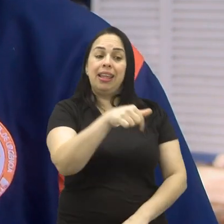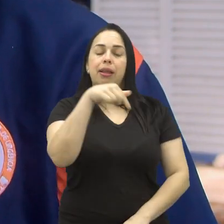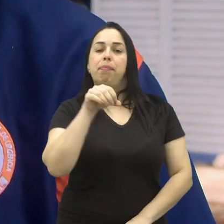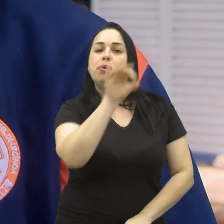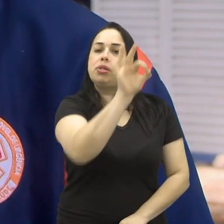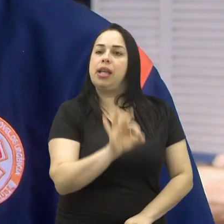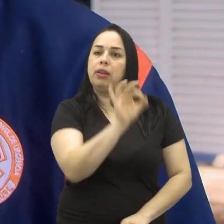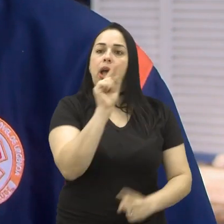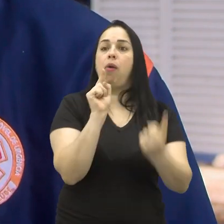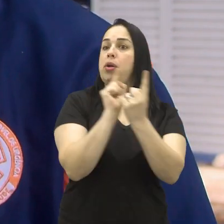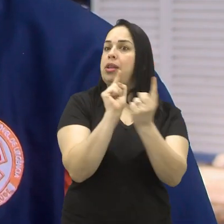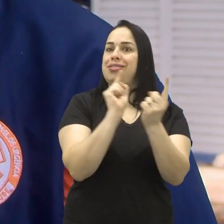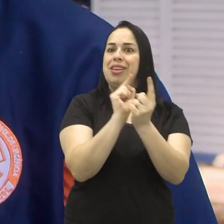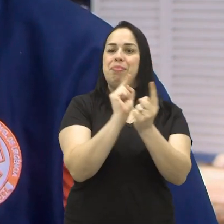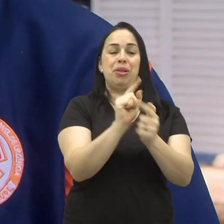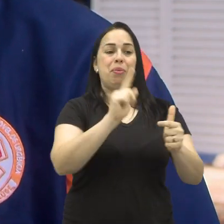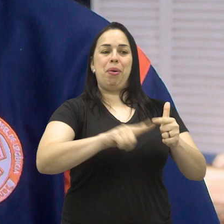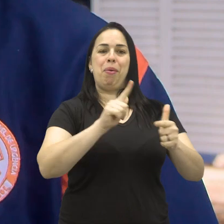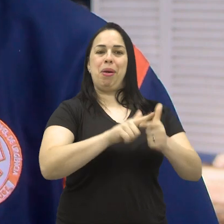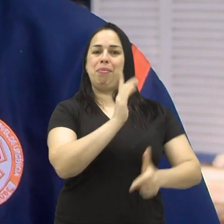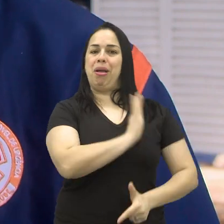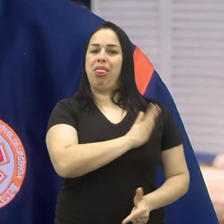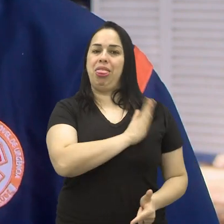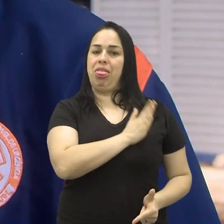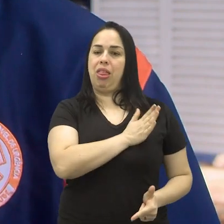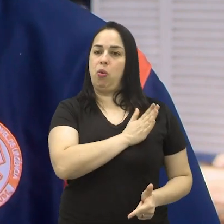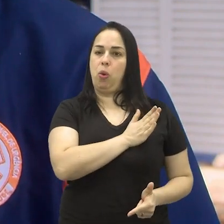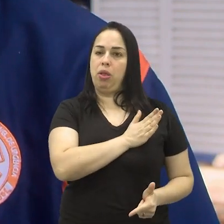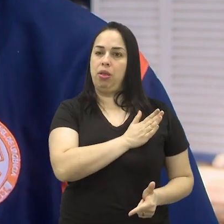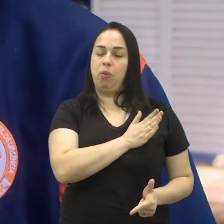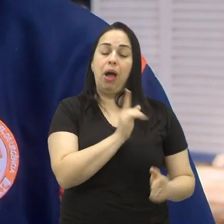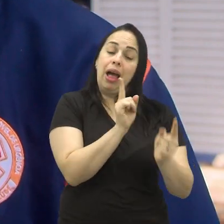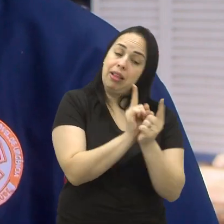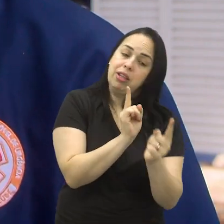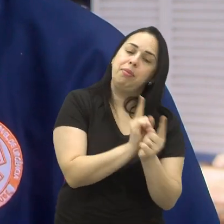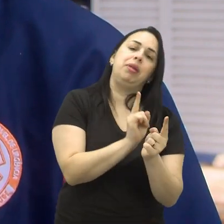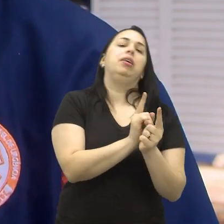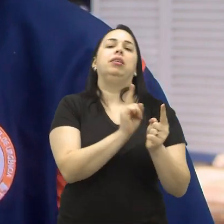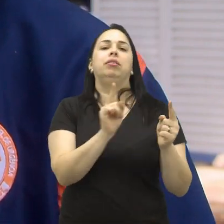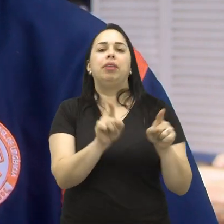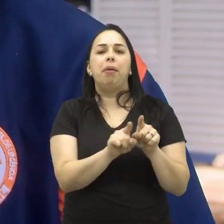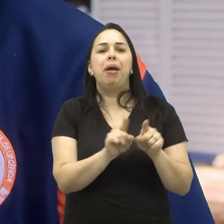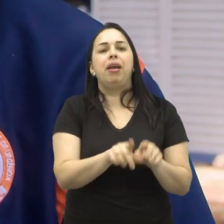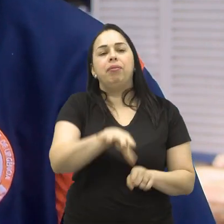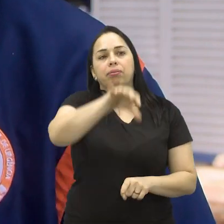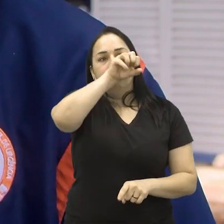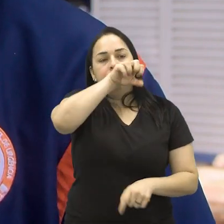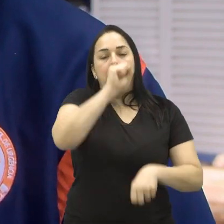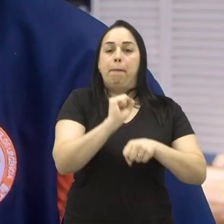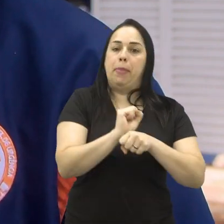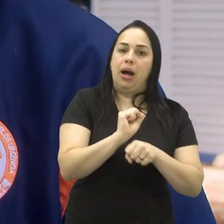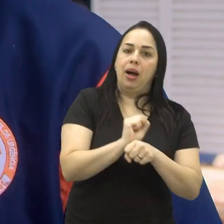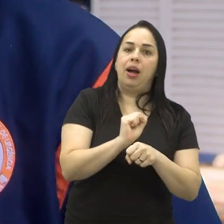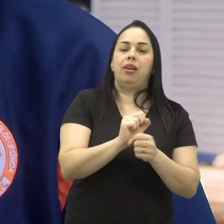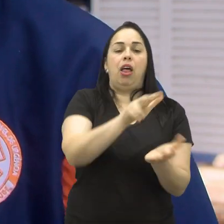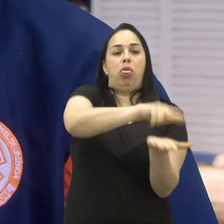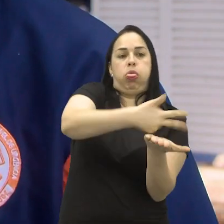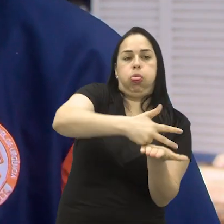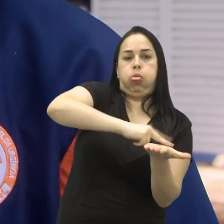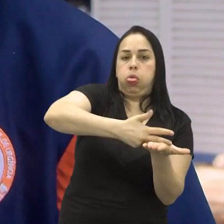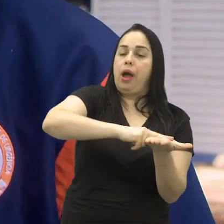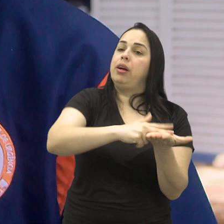clínico, que envolve esses casos de problemas cardiovasculares e até mesmo parada cardiorrespiratória,